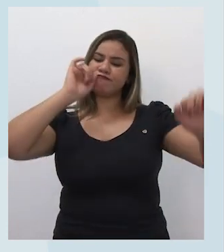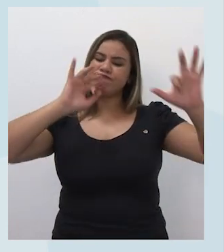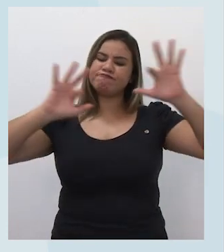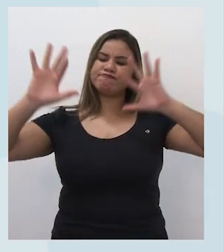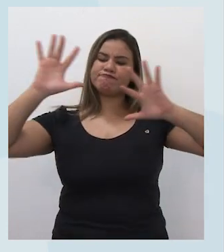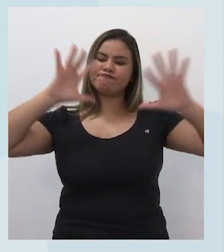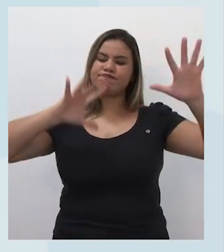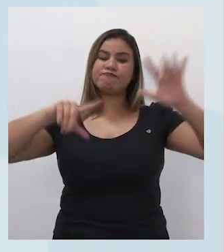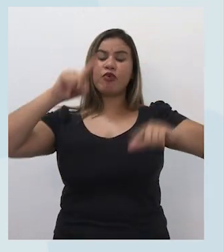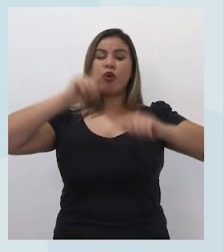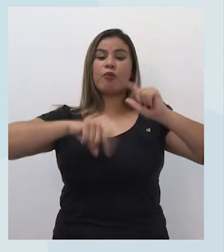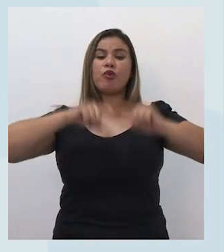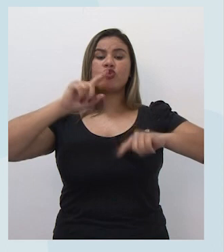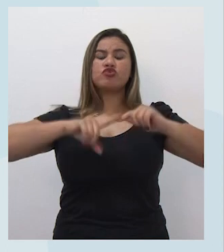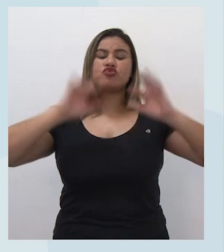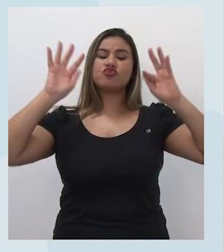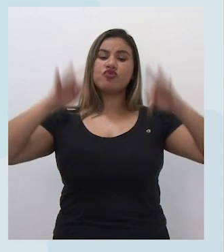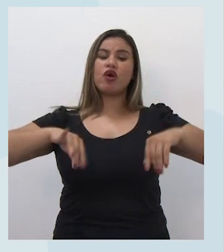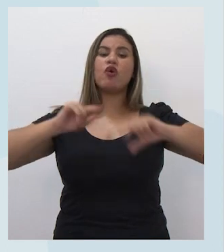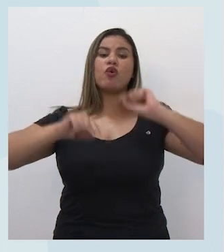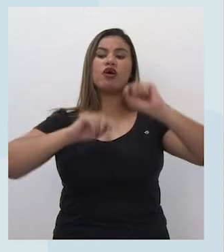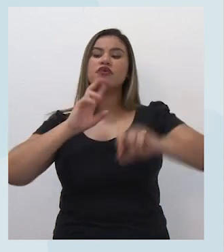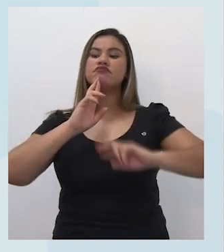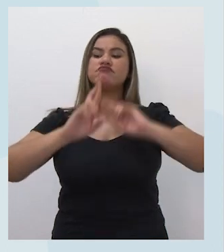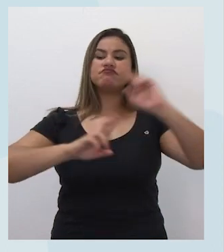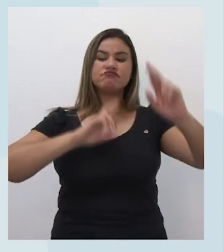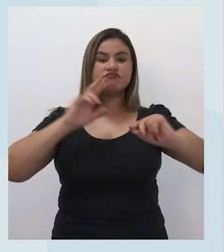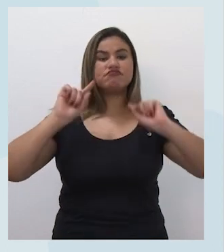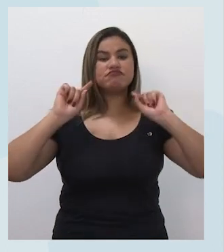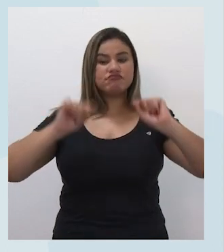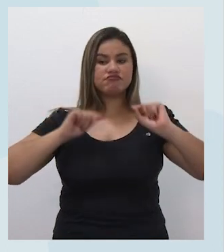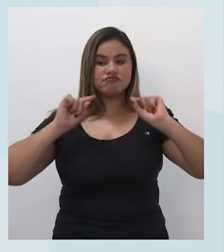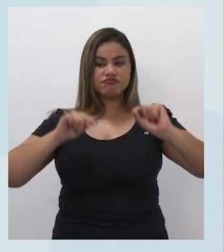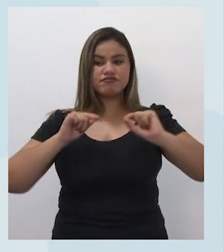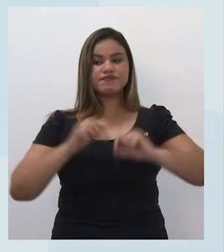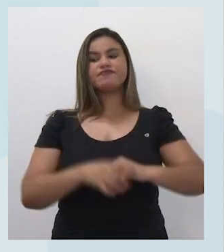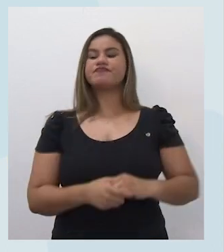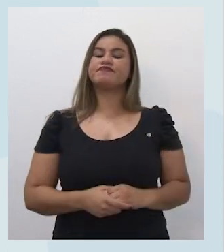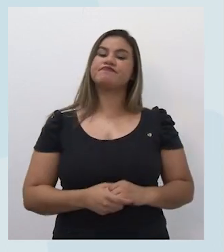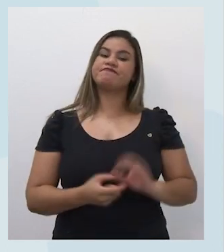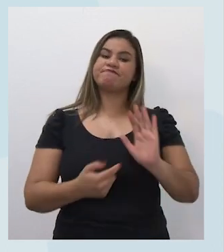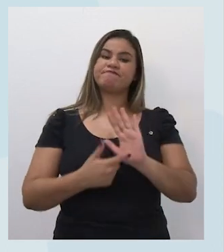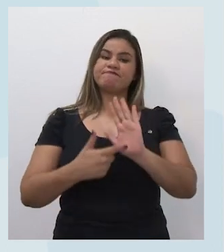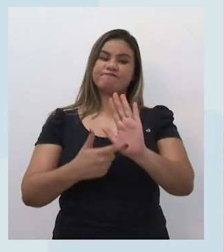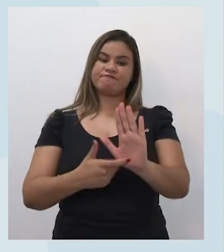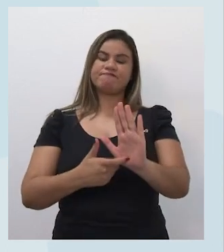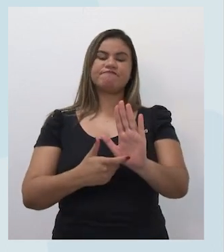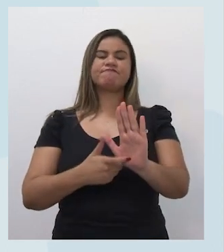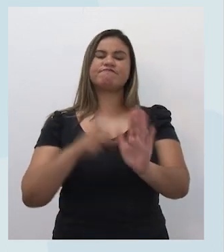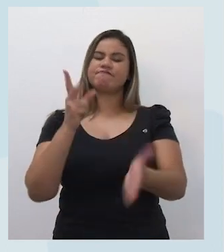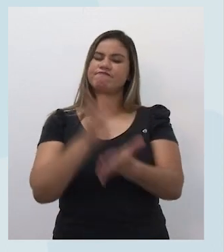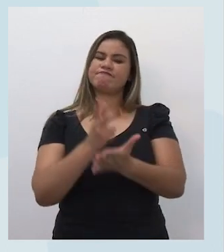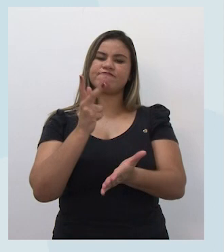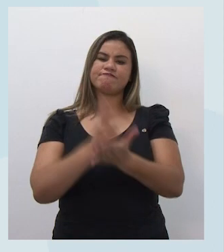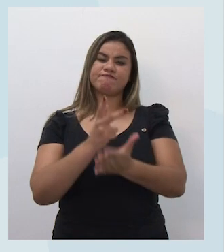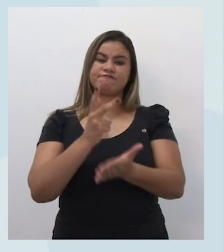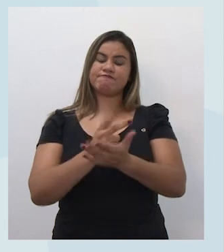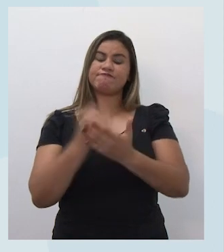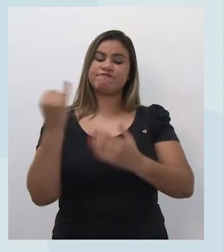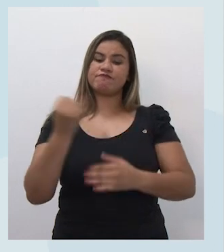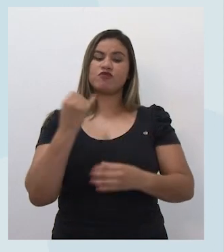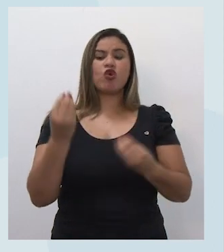num produto final, qual é o resultado que a gente quer alcançar, e é importante a apresentação desse resultado, né? Por meio